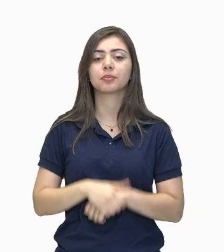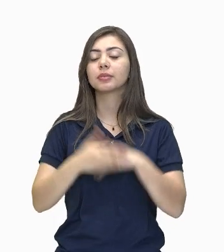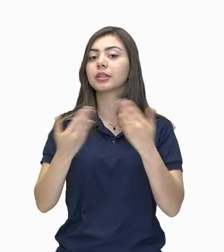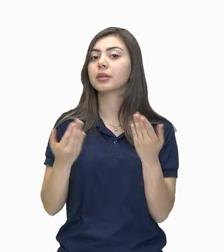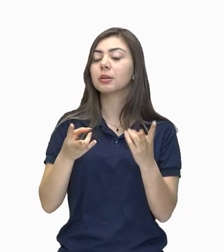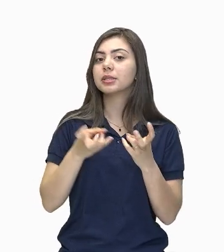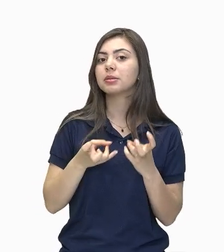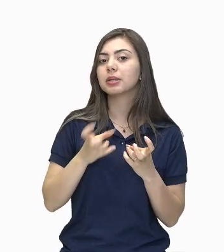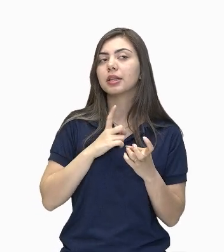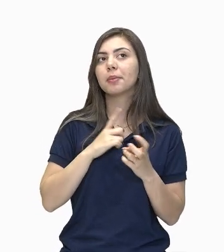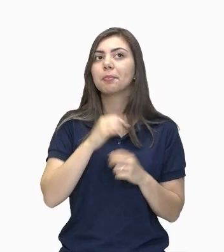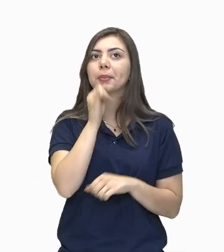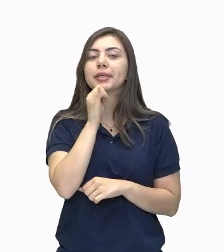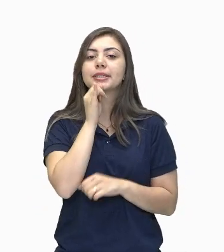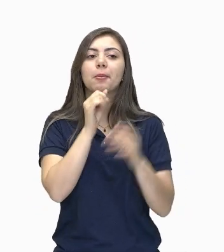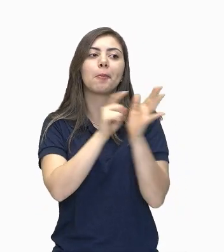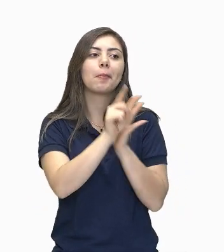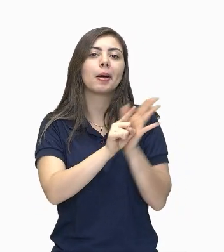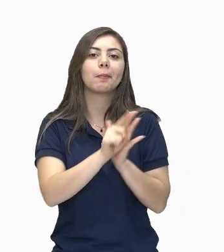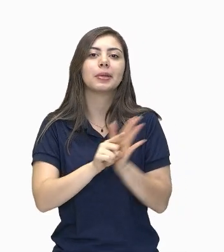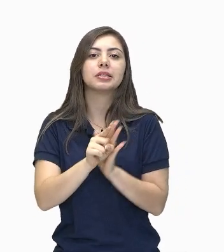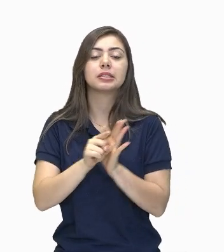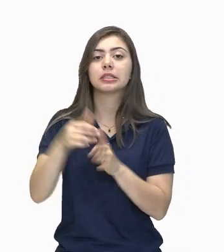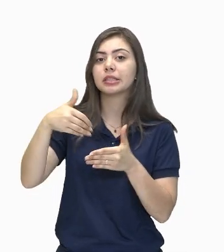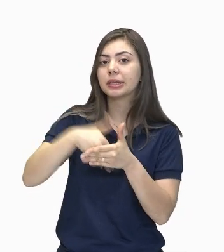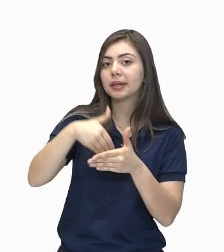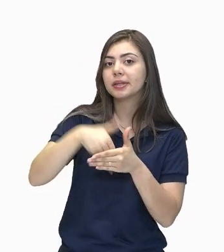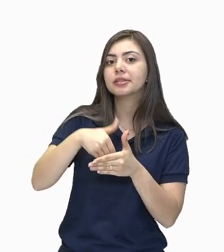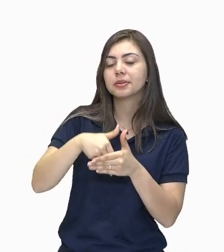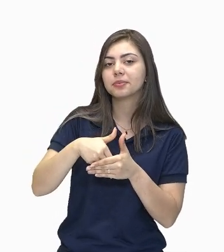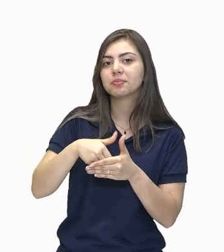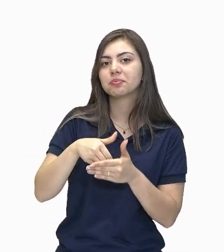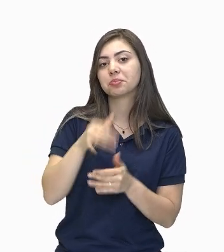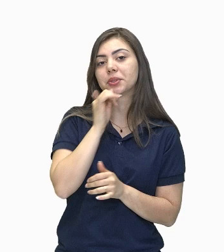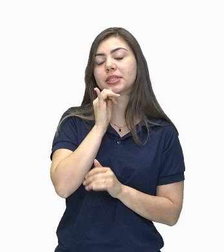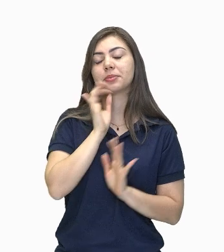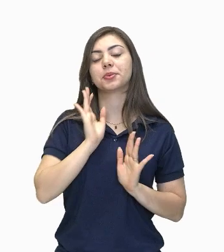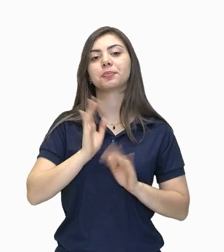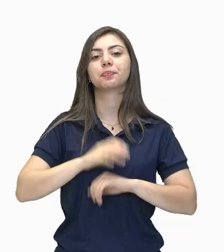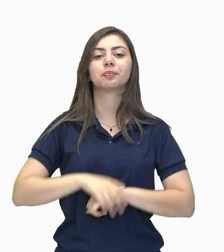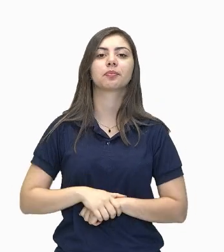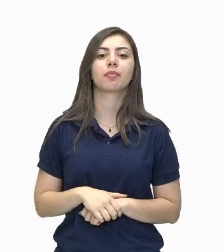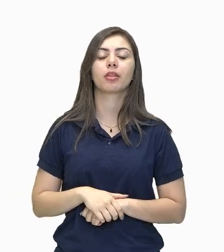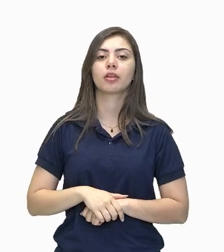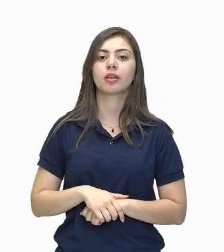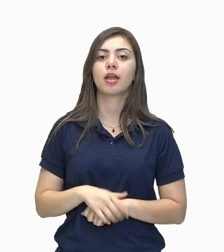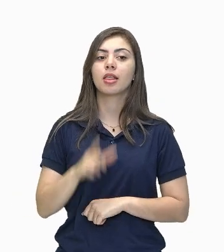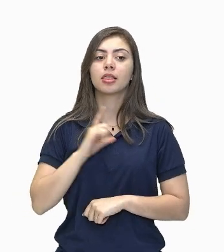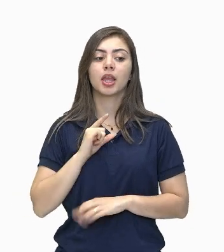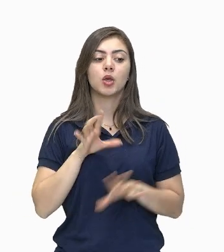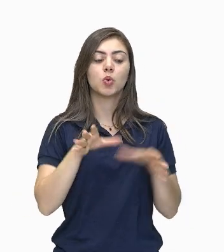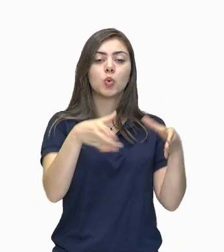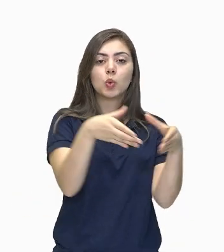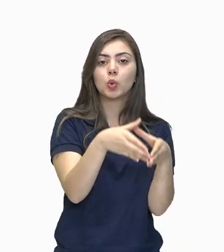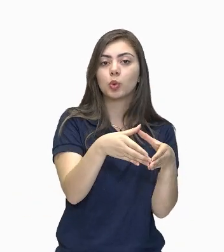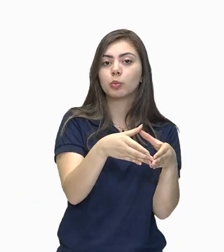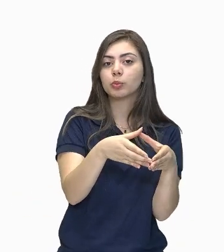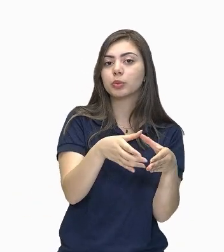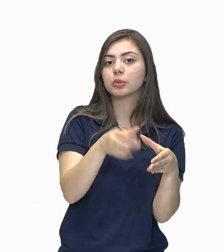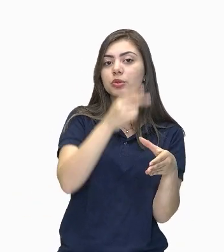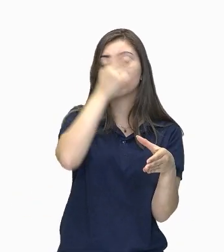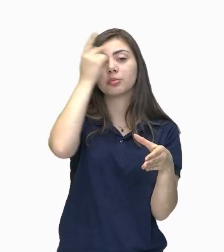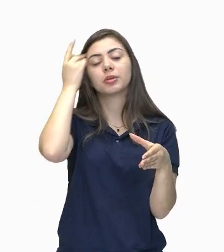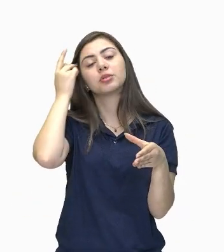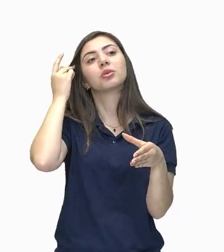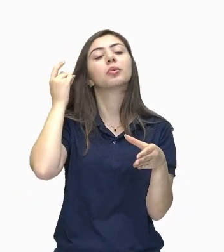uma pesquisa, por exemplo, para uma eleição, né? Você tem eleitores que estão em